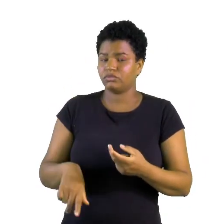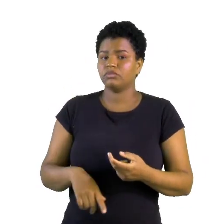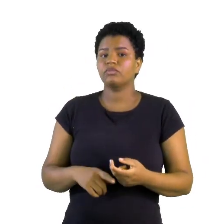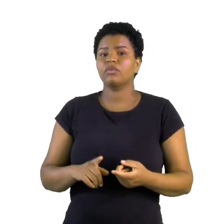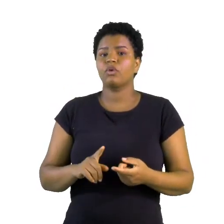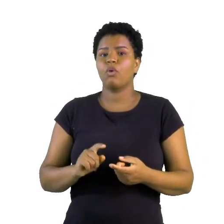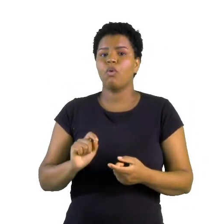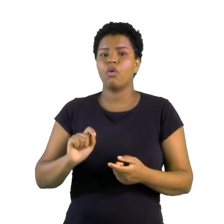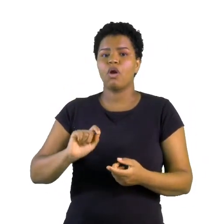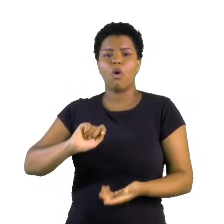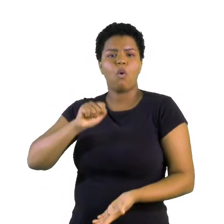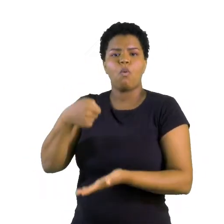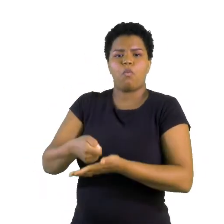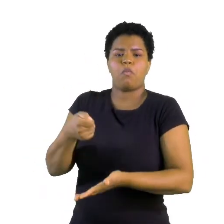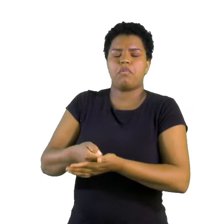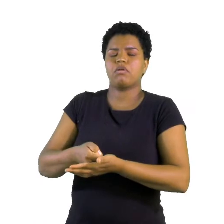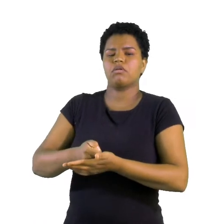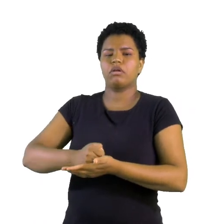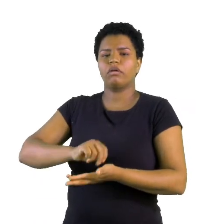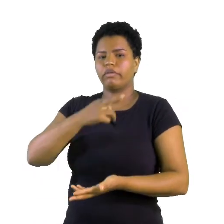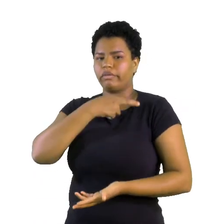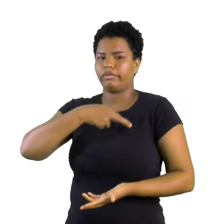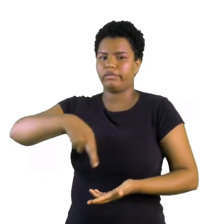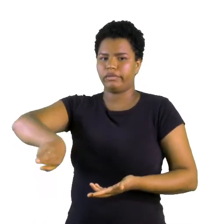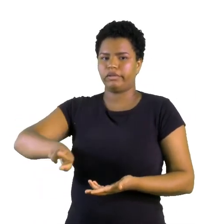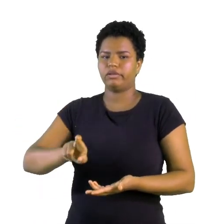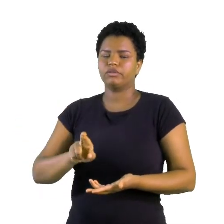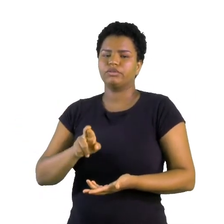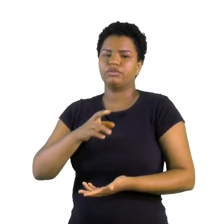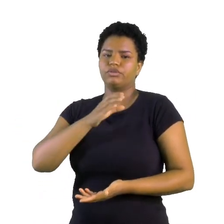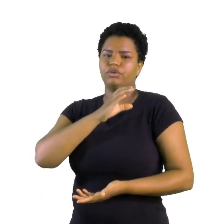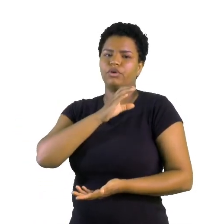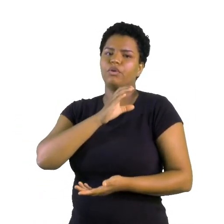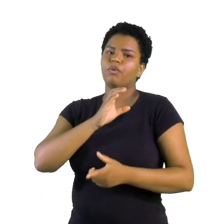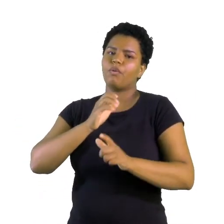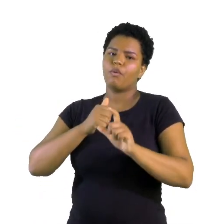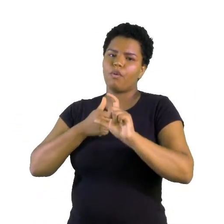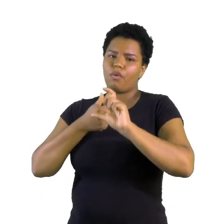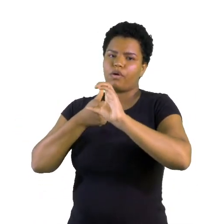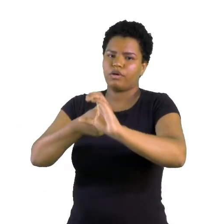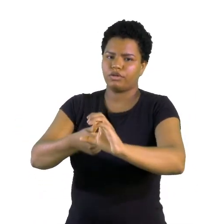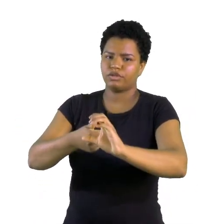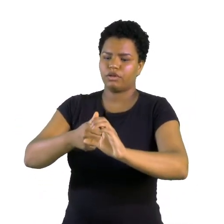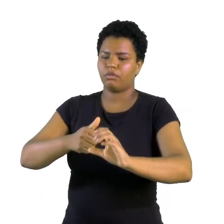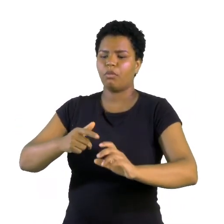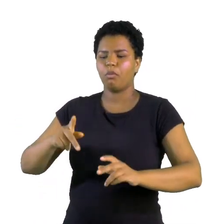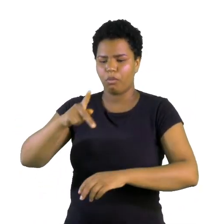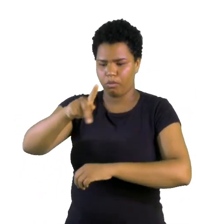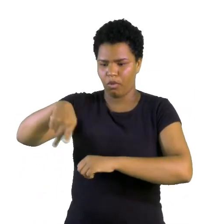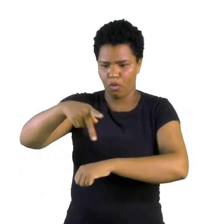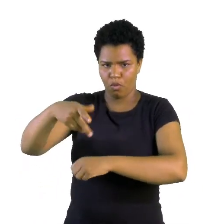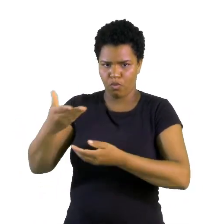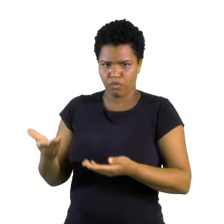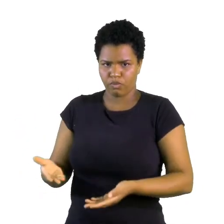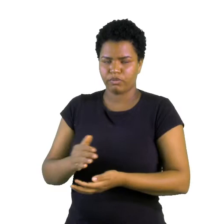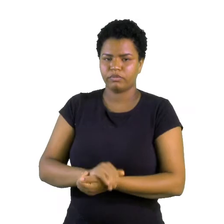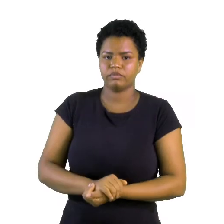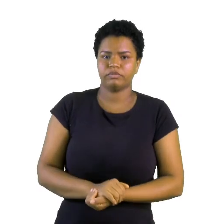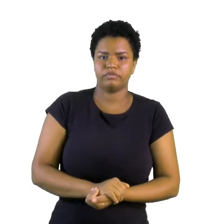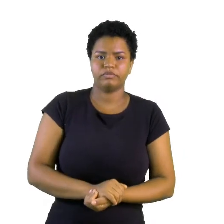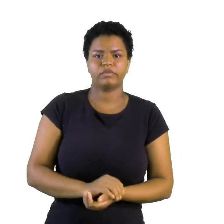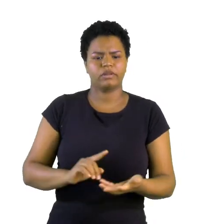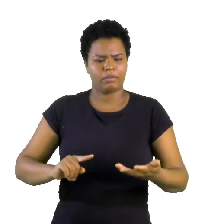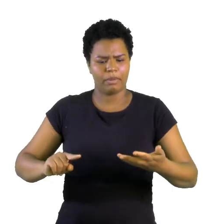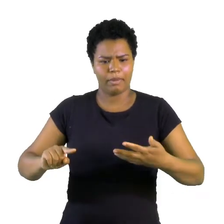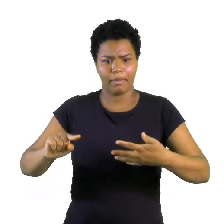da religião cristã para aqueles nativos, certo? E também nós devemos destacar todos esses fatores